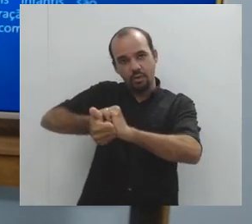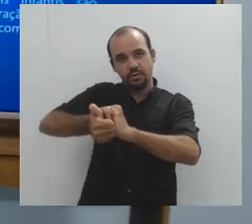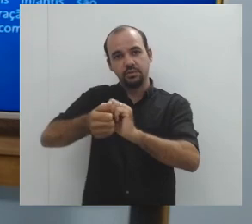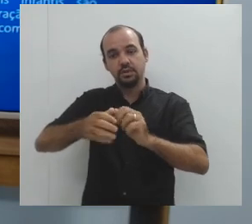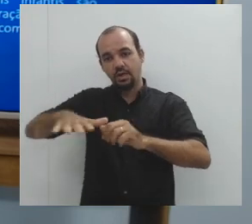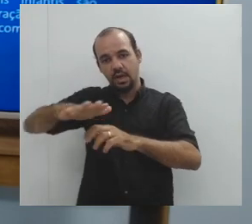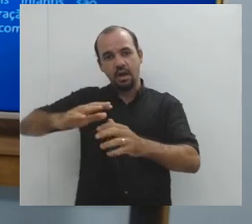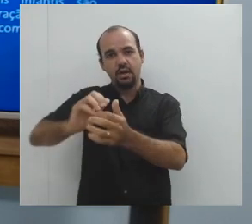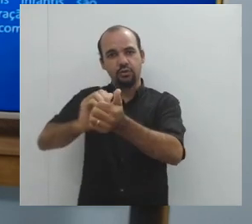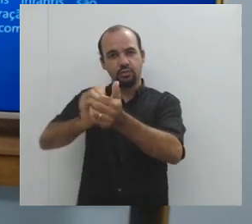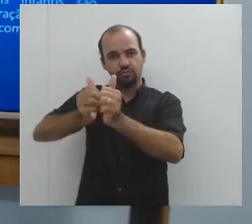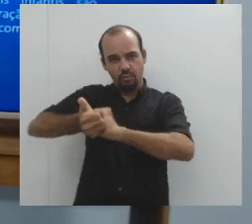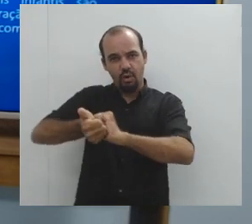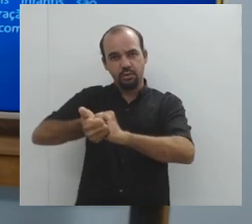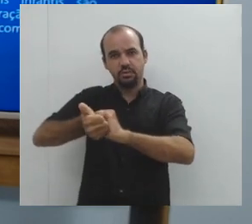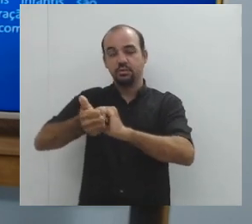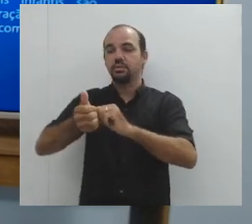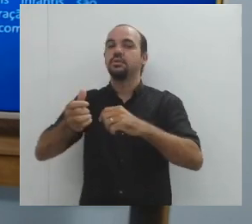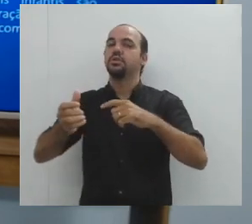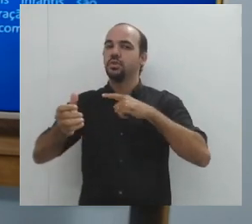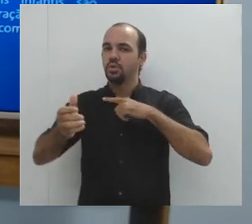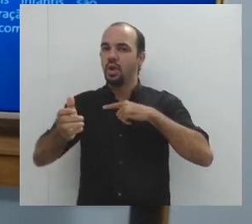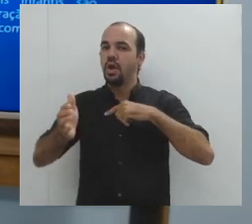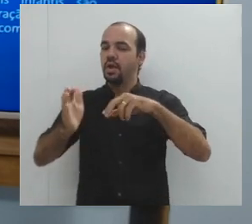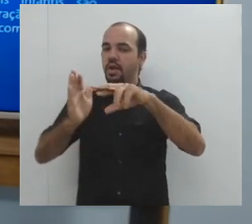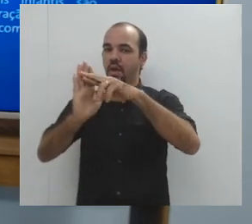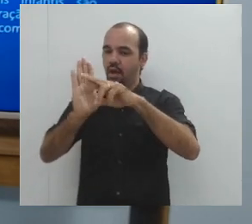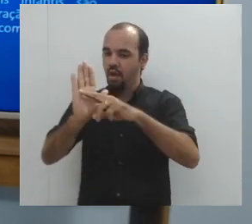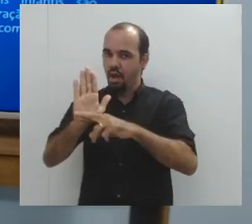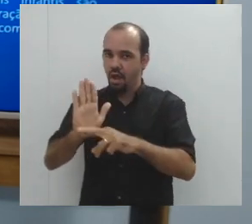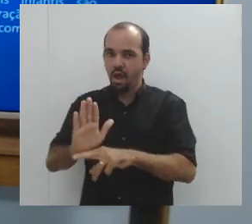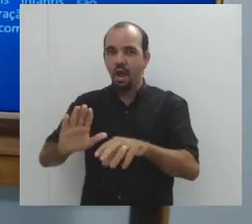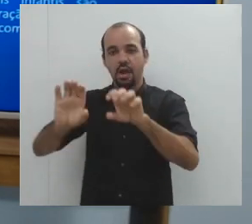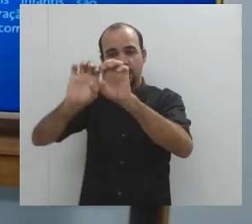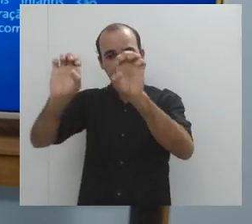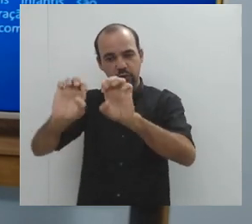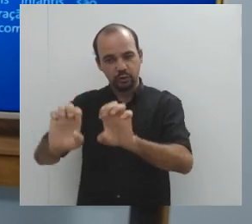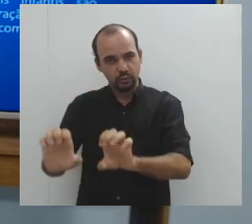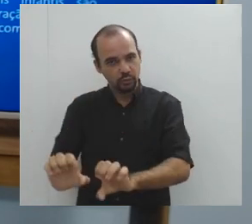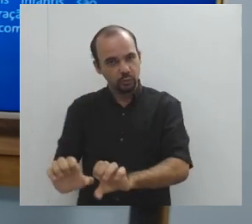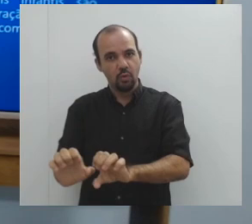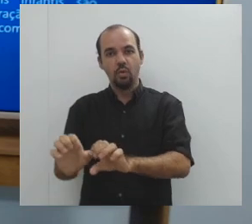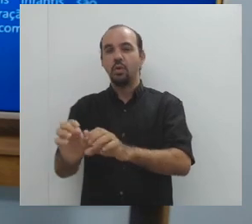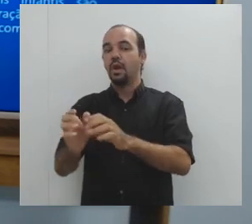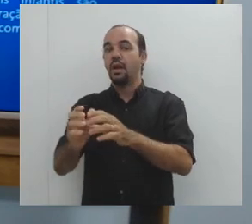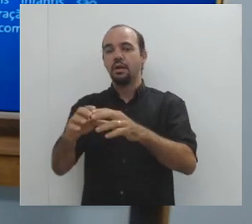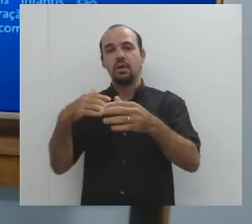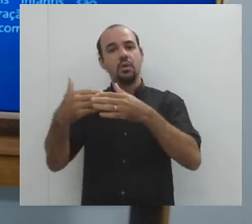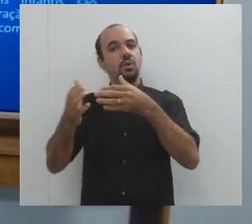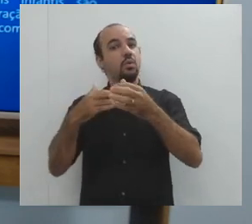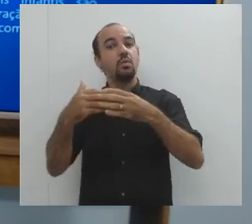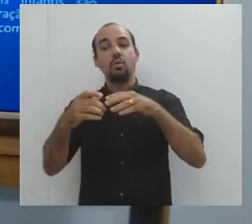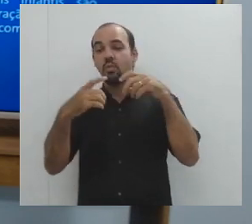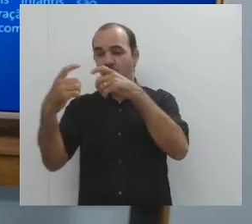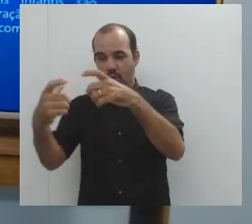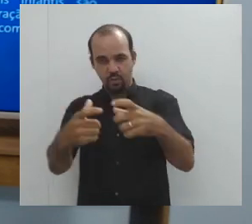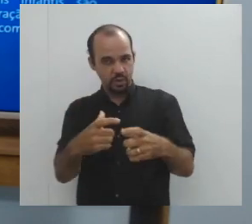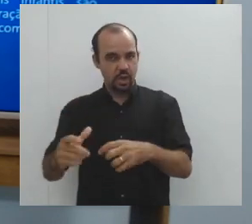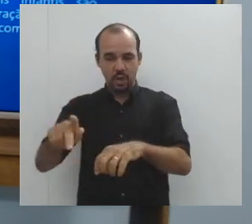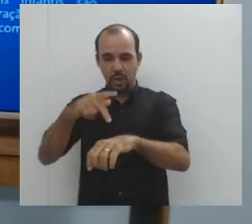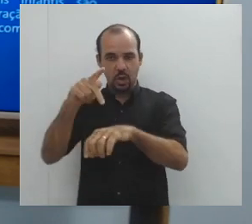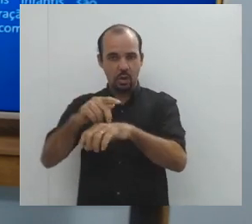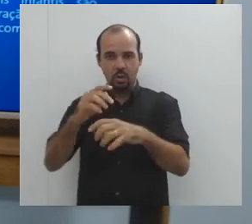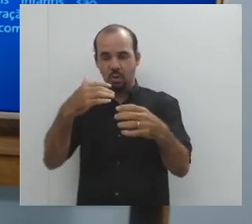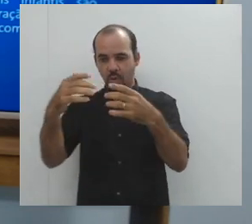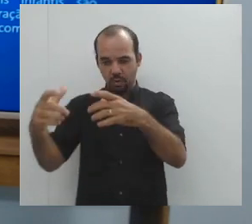esporte, ele tem a regra e a estrutura sendo a mesma em qualquer lugar que você for praticá-lo. Ou